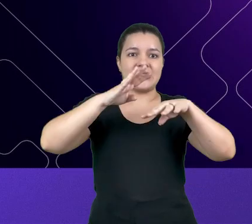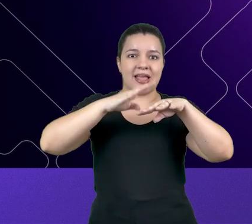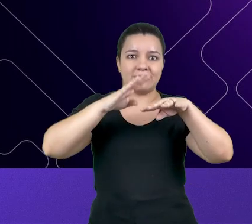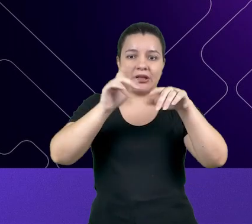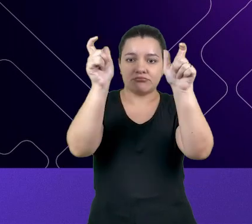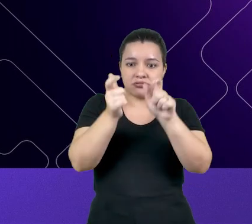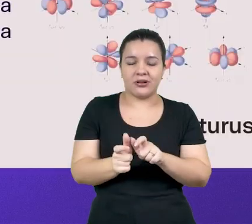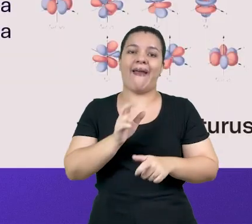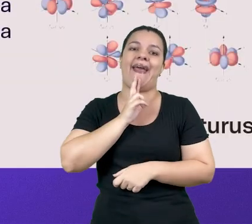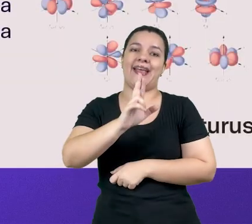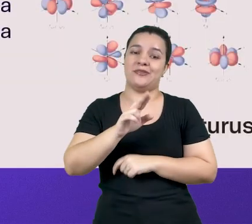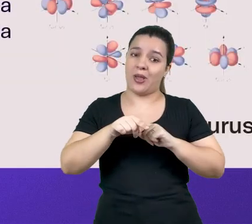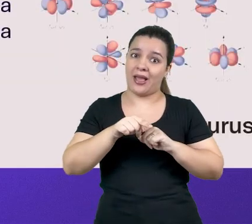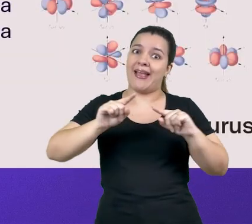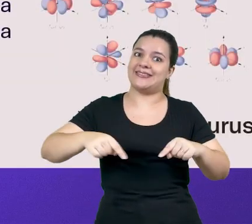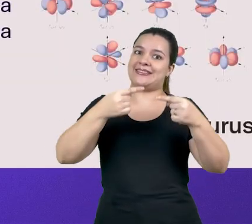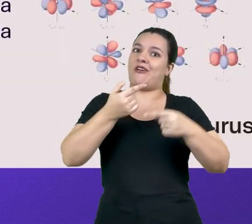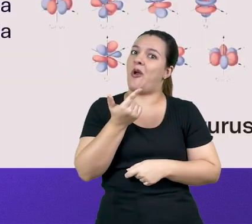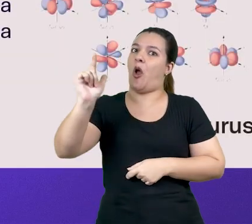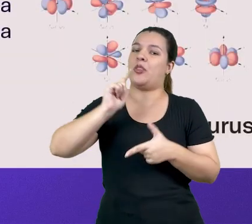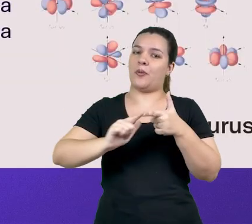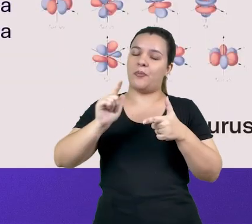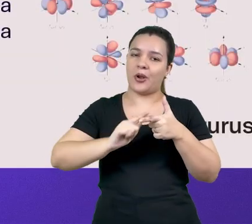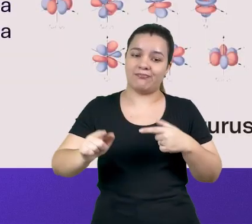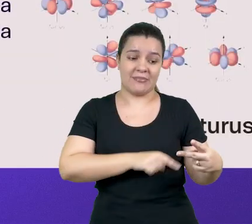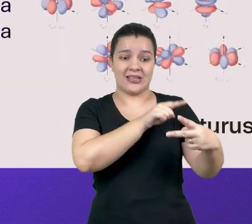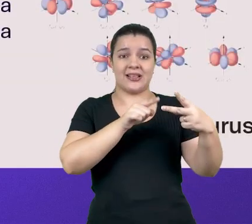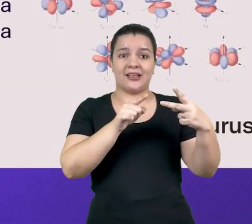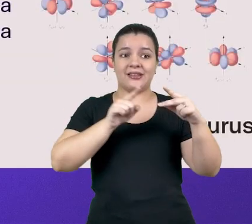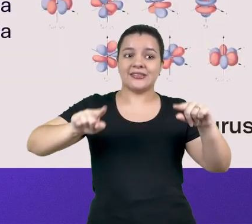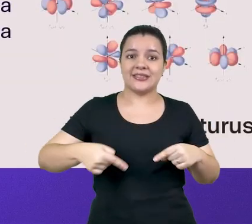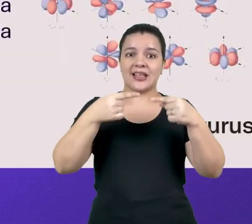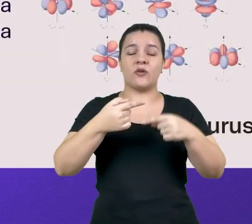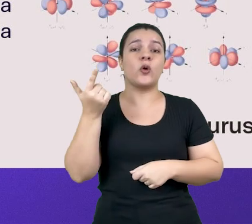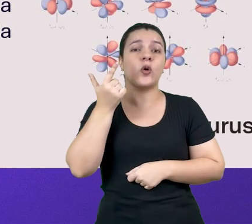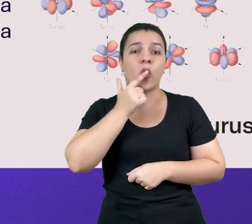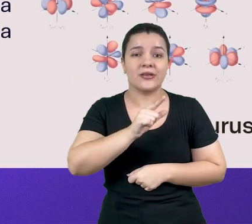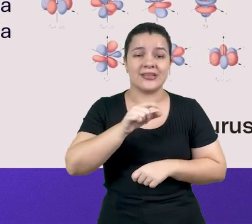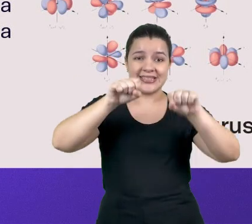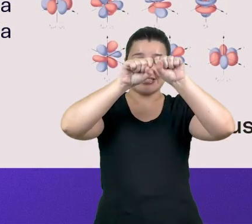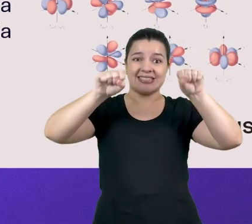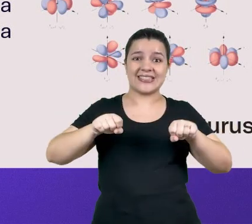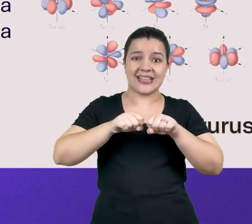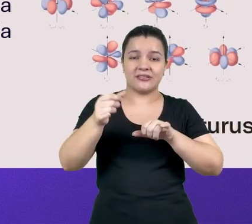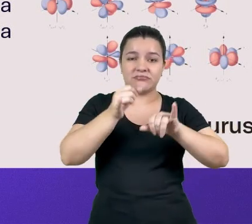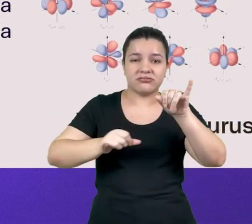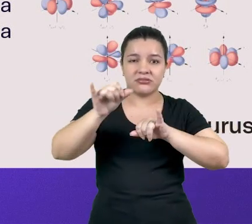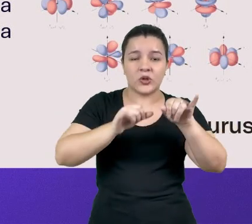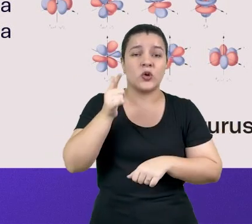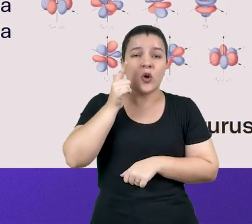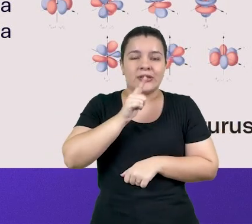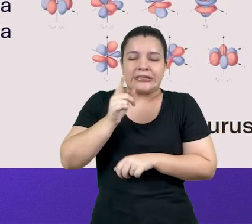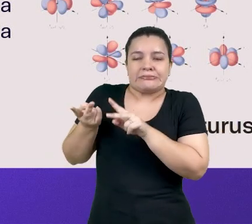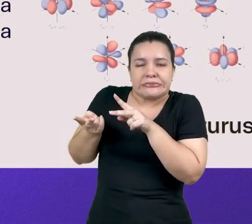Resolvê-las é um outro problema. Um outro desafio é a gente conseguir representar os sistemas químicos